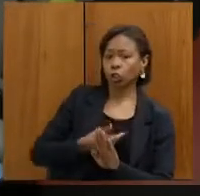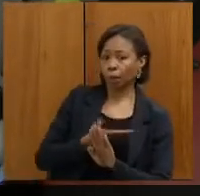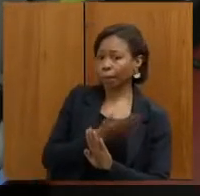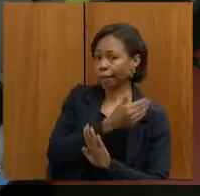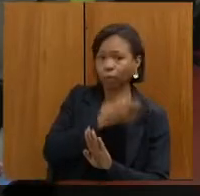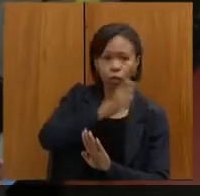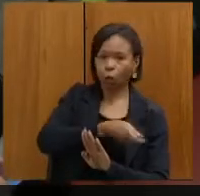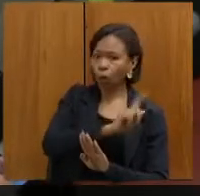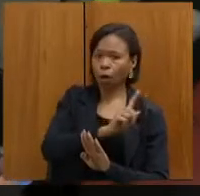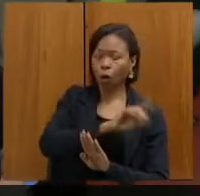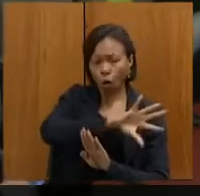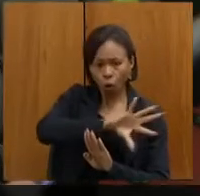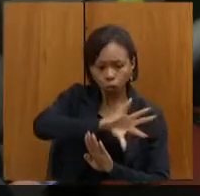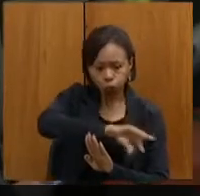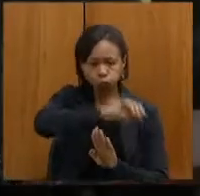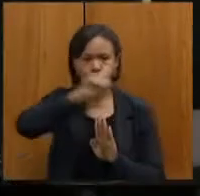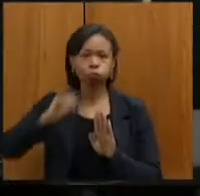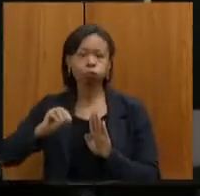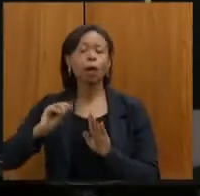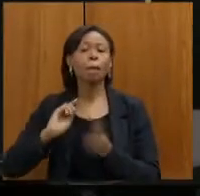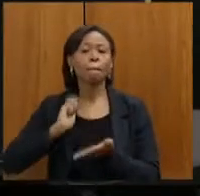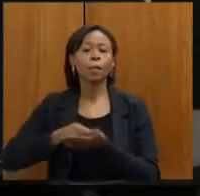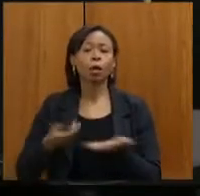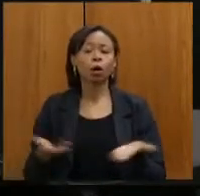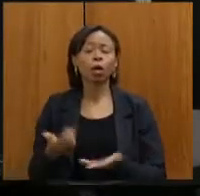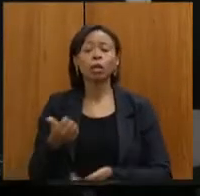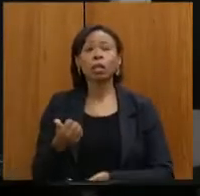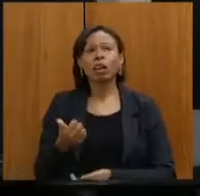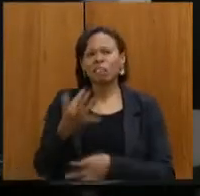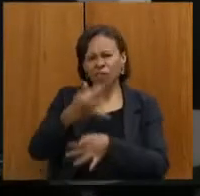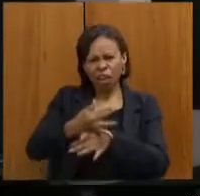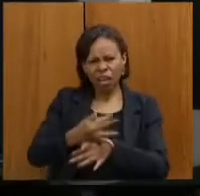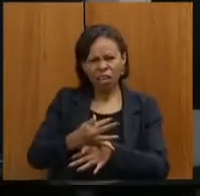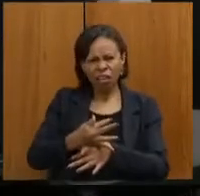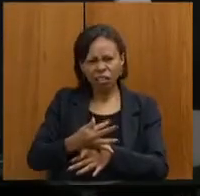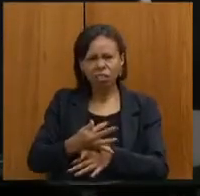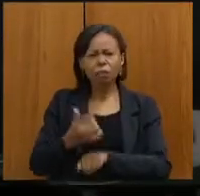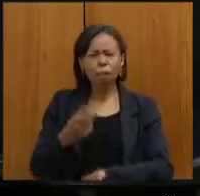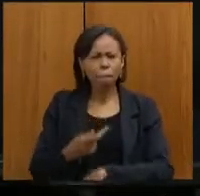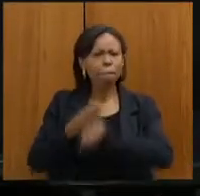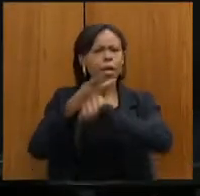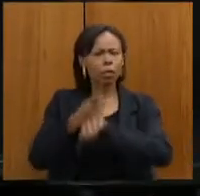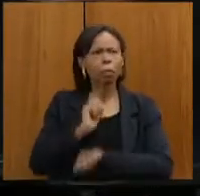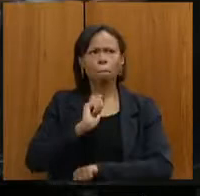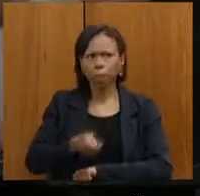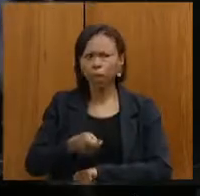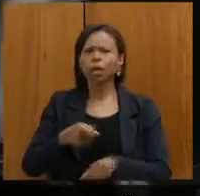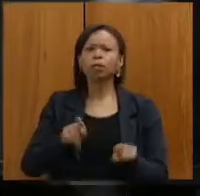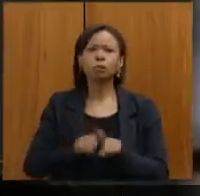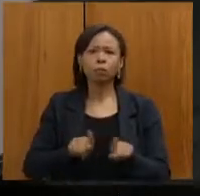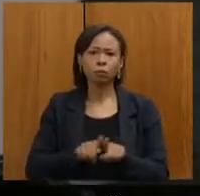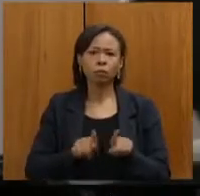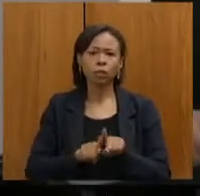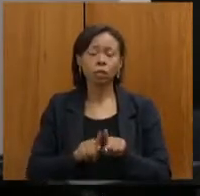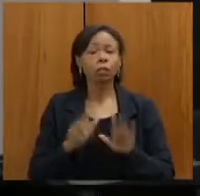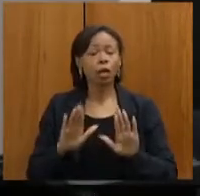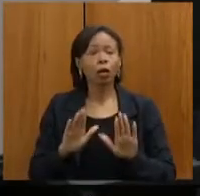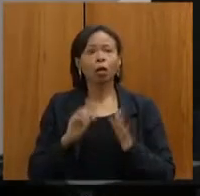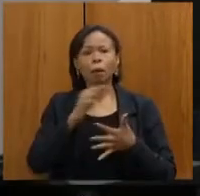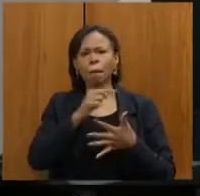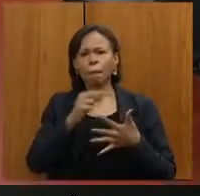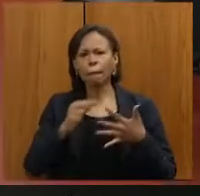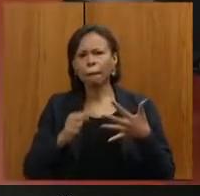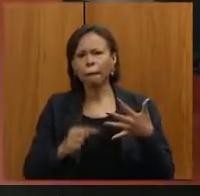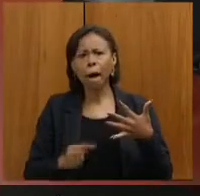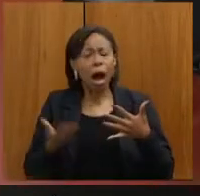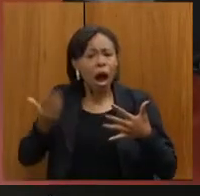pagou de férias-prêmio está pagando isso era uma das senão a principal demanda que nós deputados e deputadas e deputados recebemos